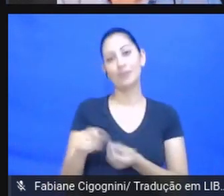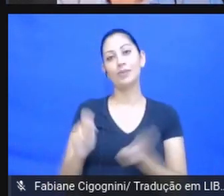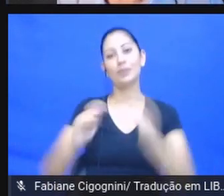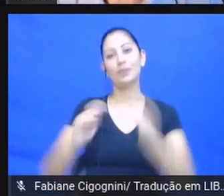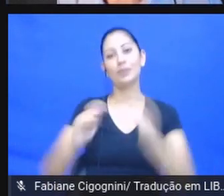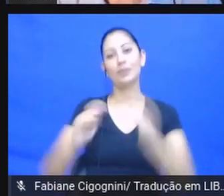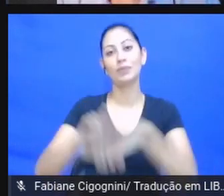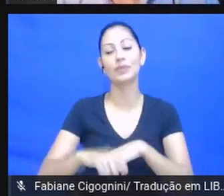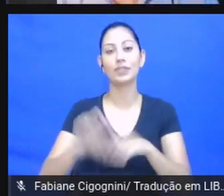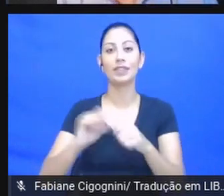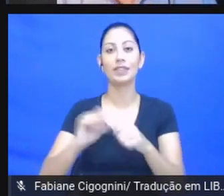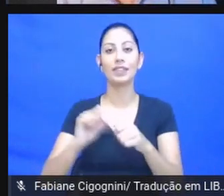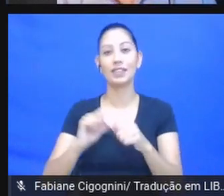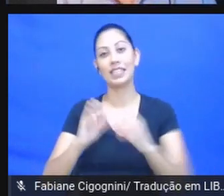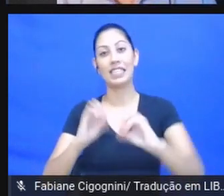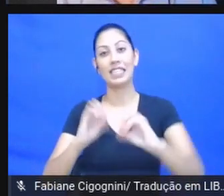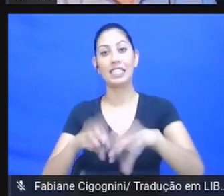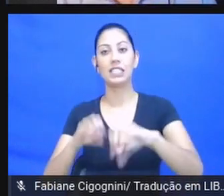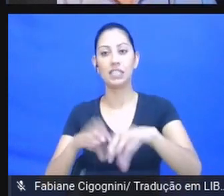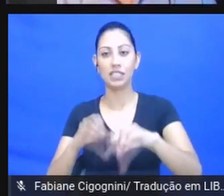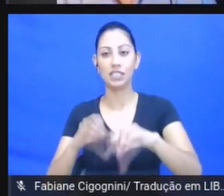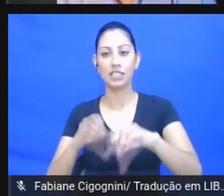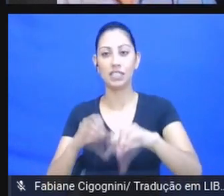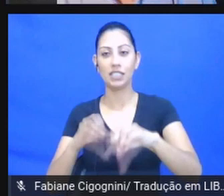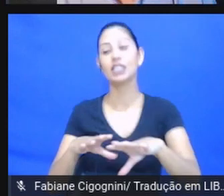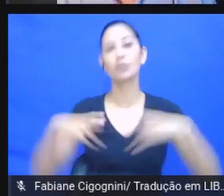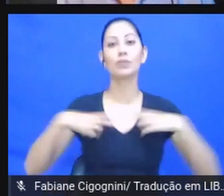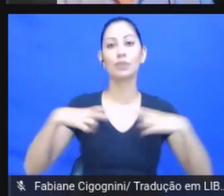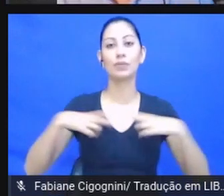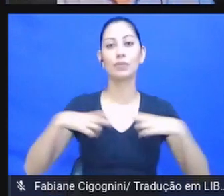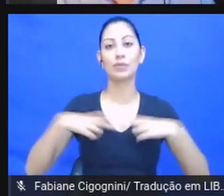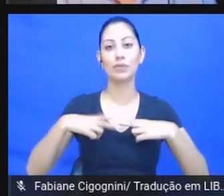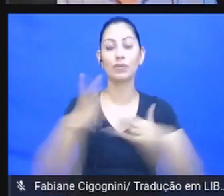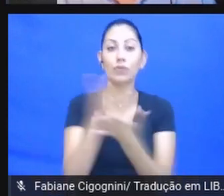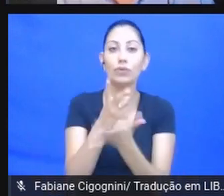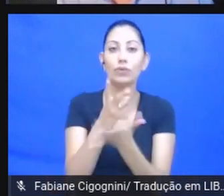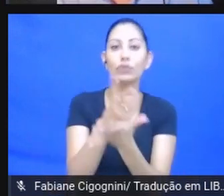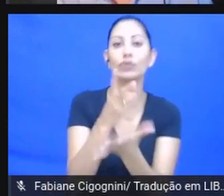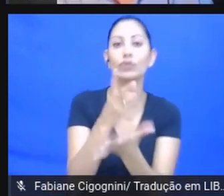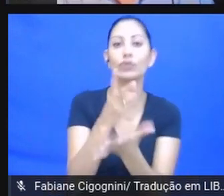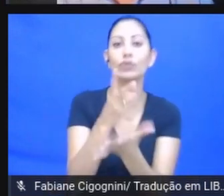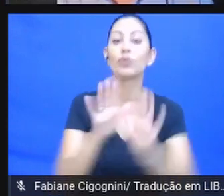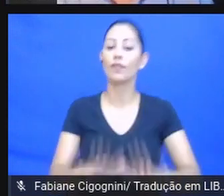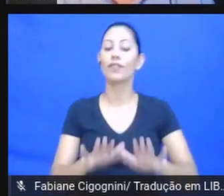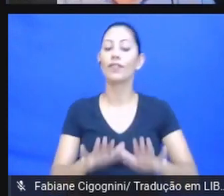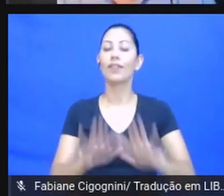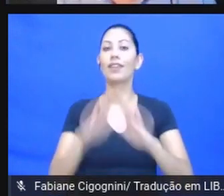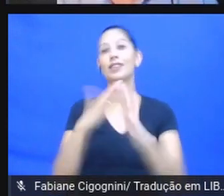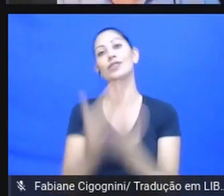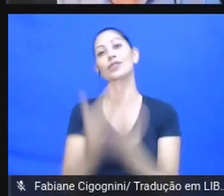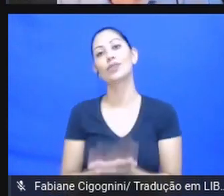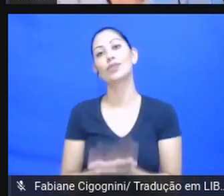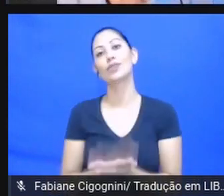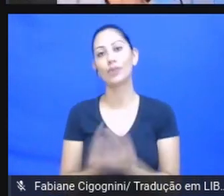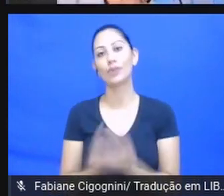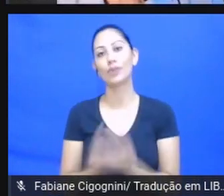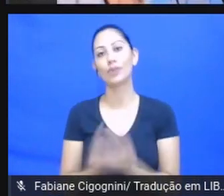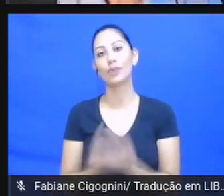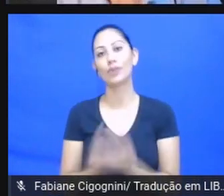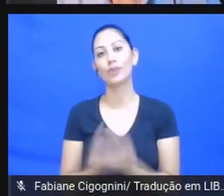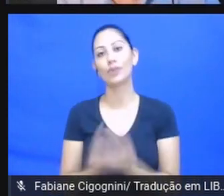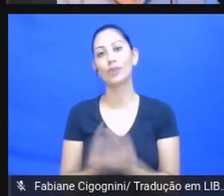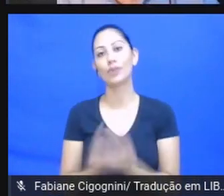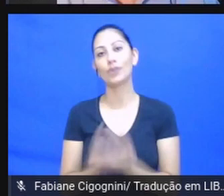caso de ensino privado, como manter esse aluno, no caso das instituições, e o aluno também, como chegar a